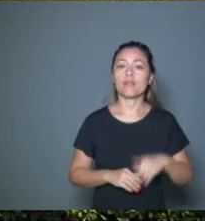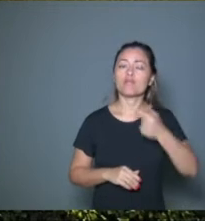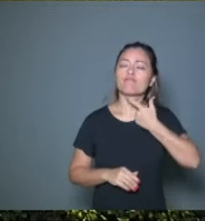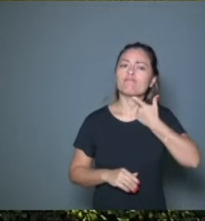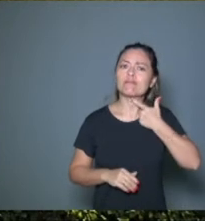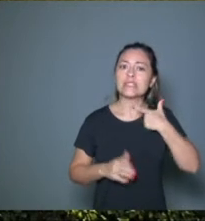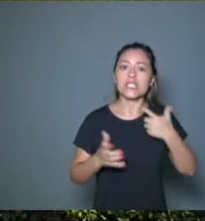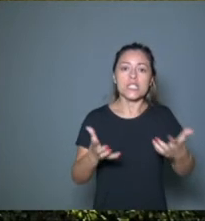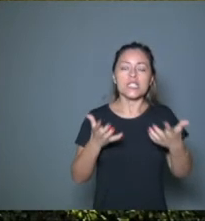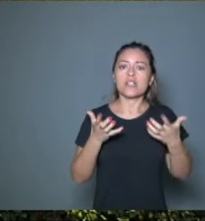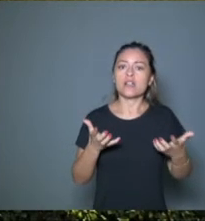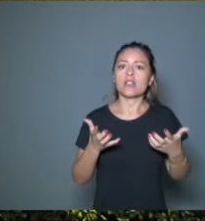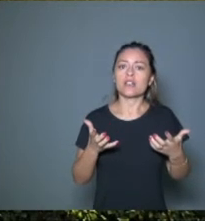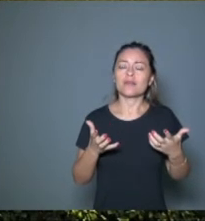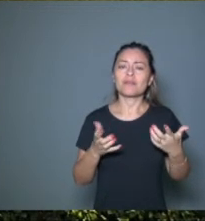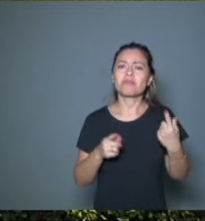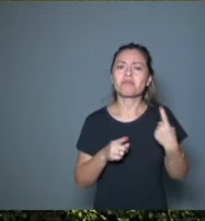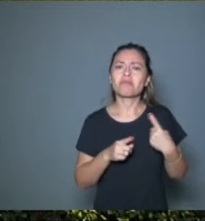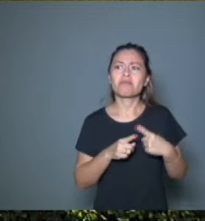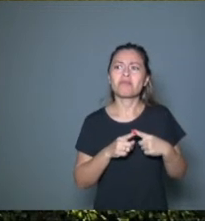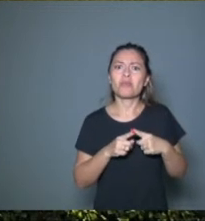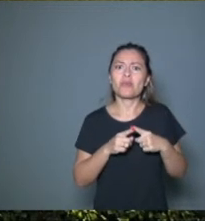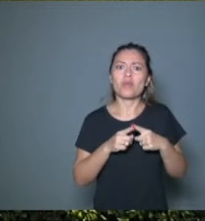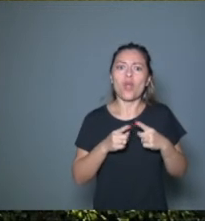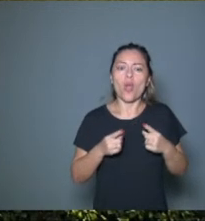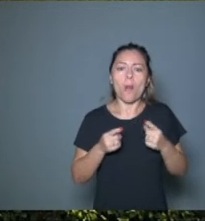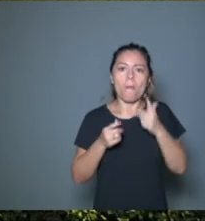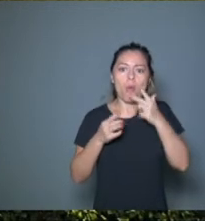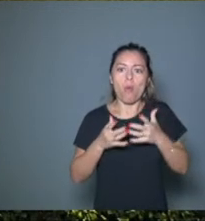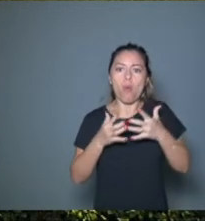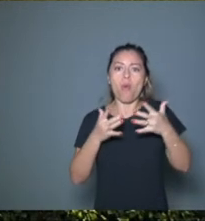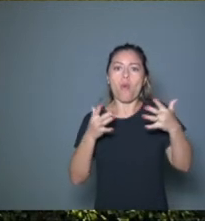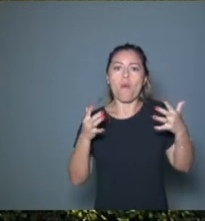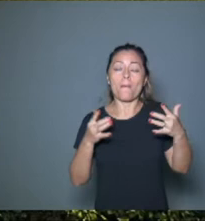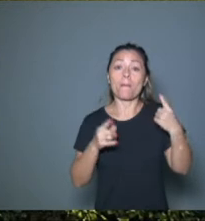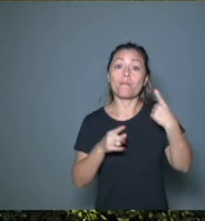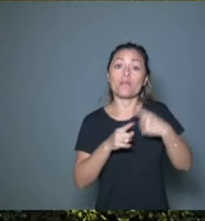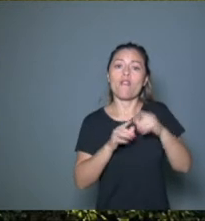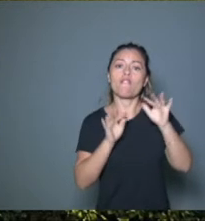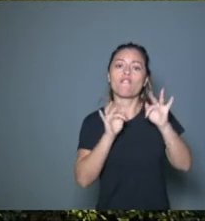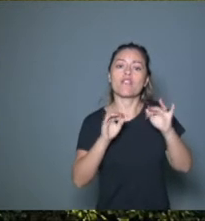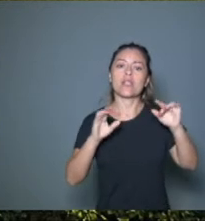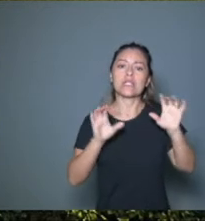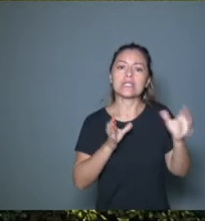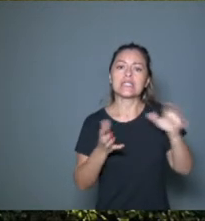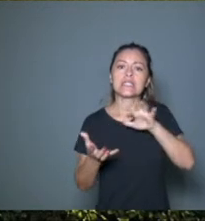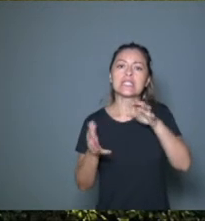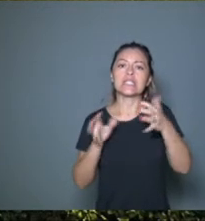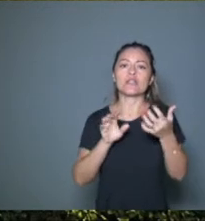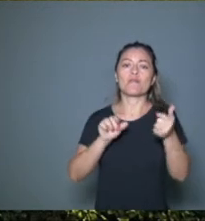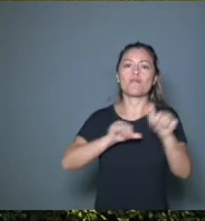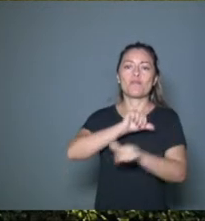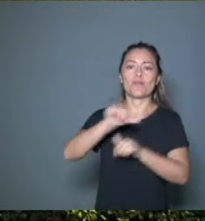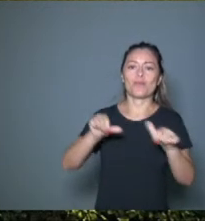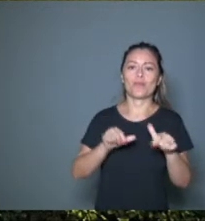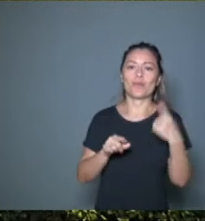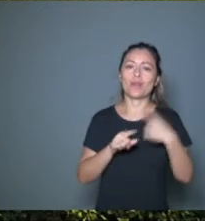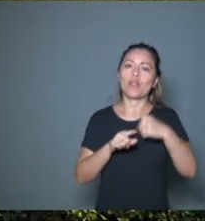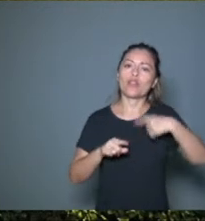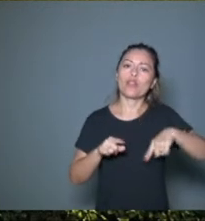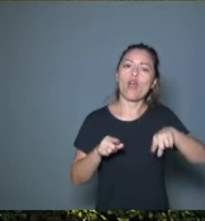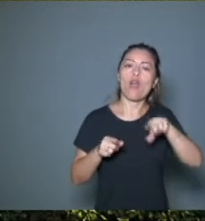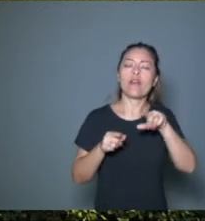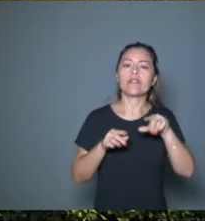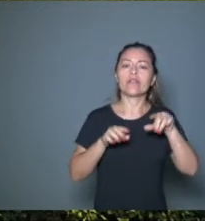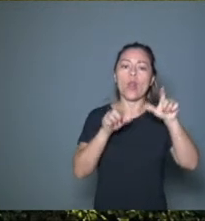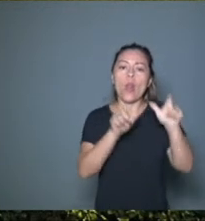colocando. Ela se tornou muito maior com o fim do ciclo de conversão. A empresa não vai mais atuar em fronteiras